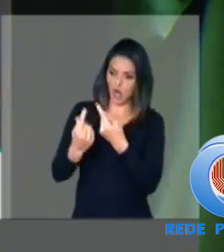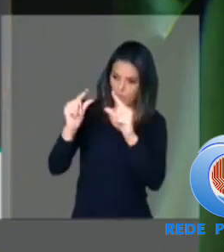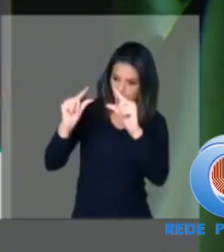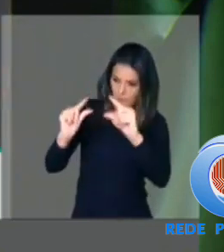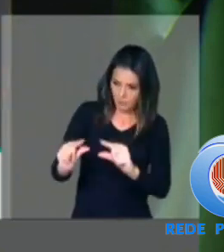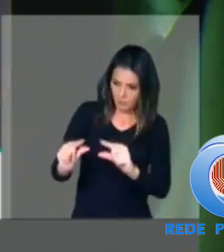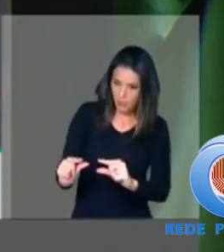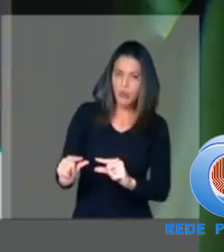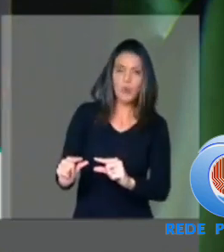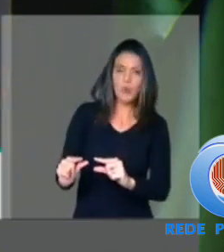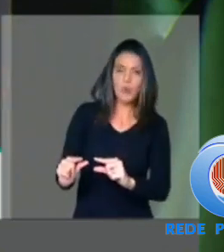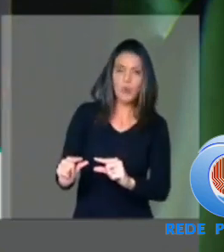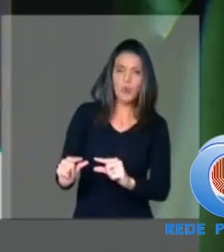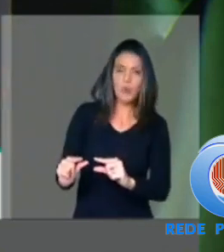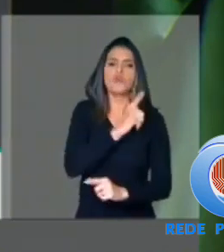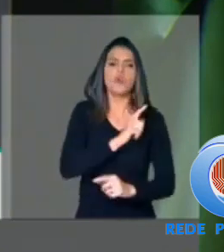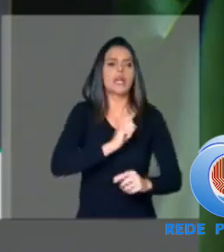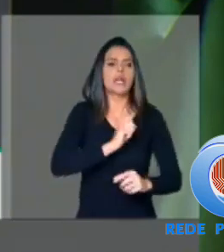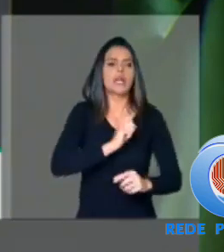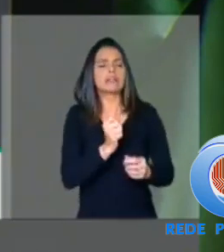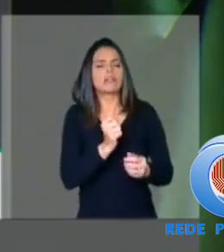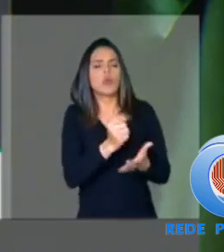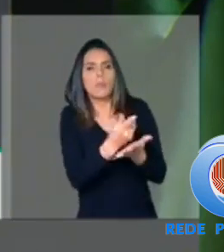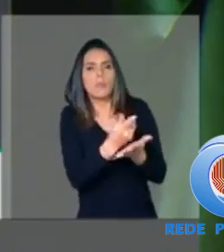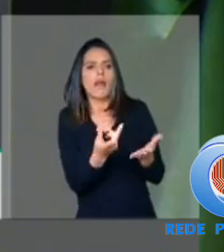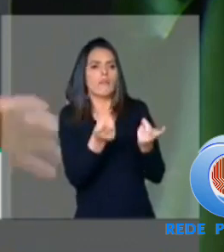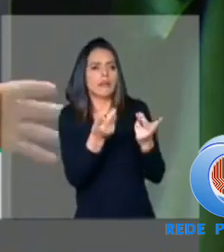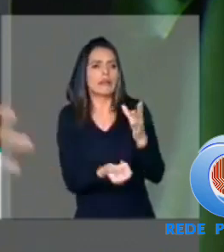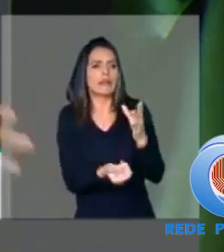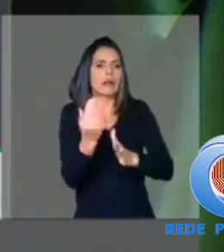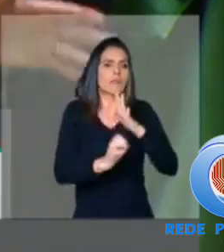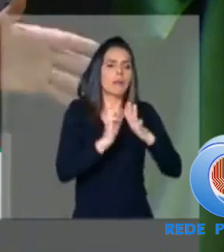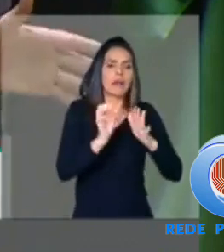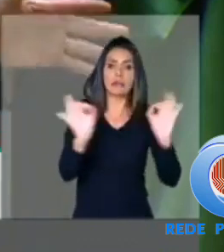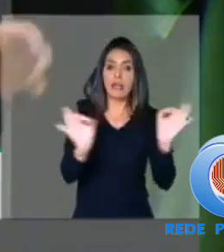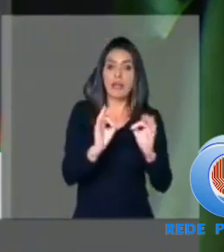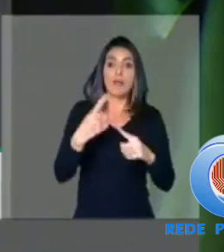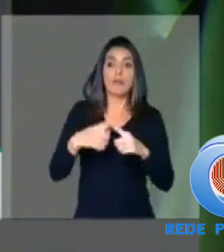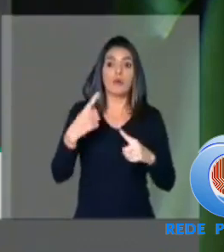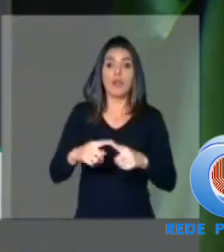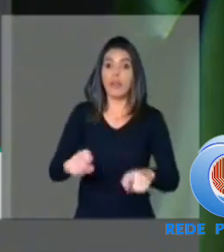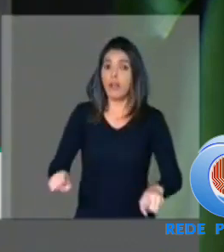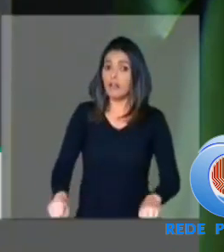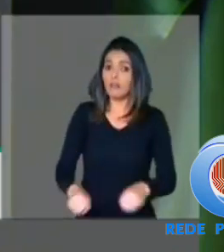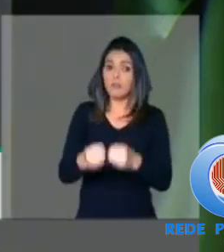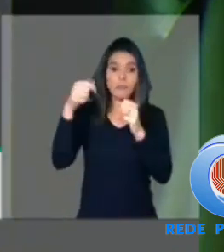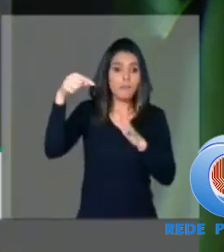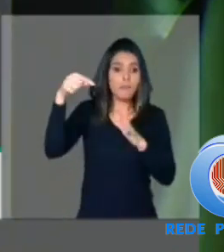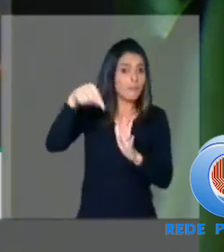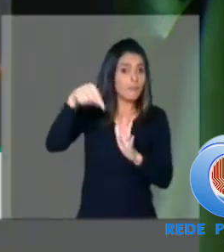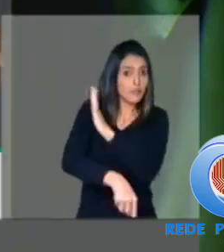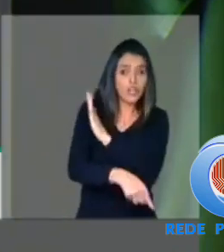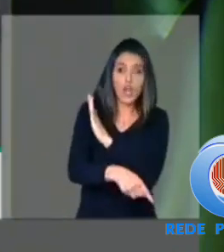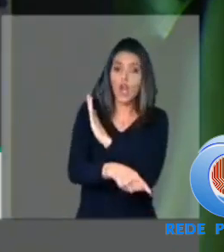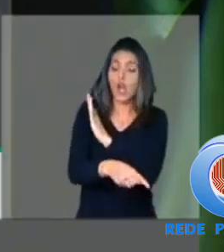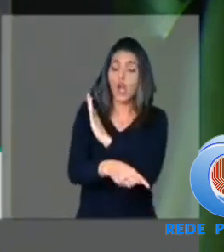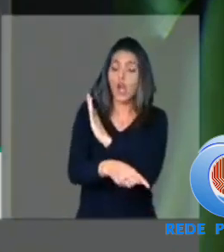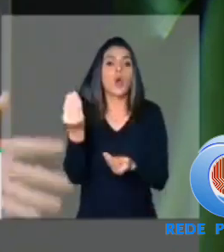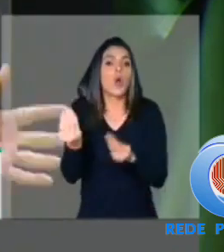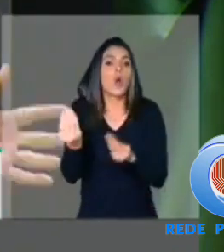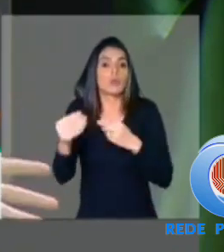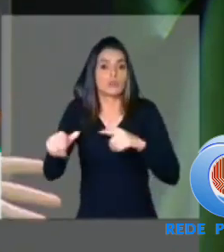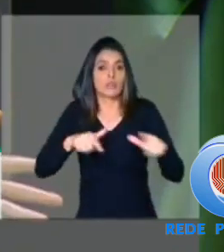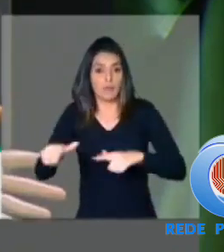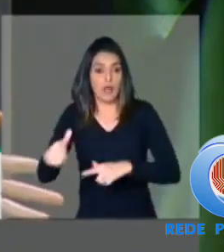é exatamente porque estamos aprofundando cada vez mais a precarização das condições de trabalho. E não há